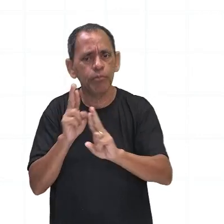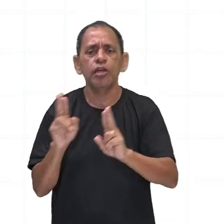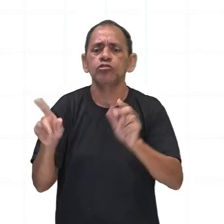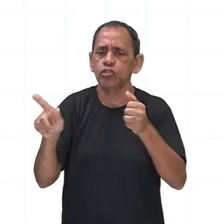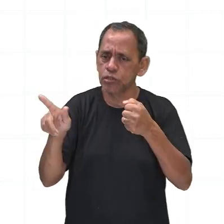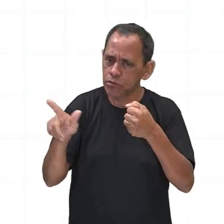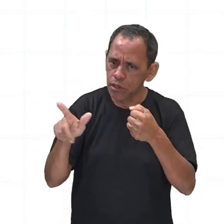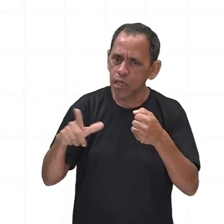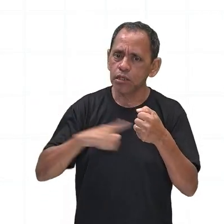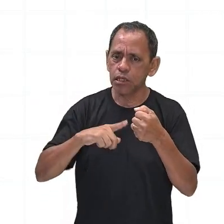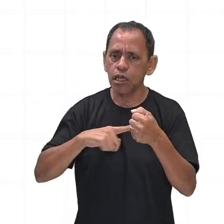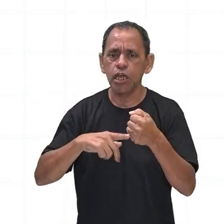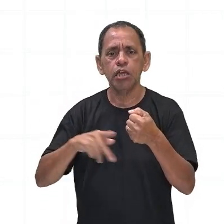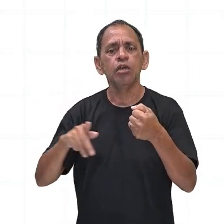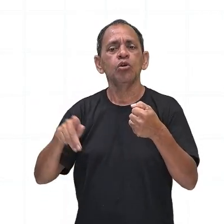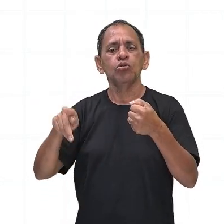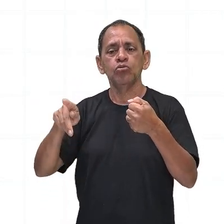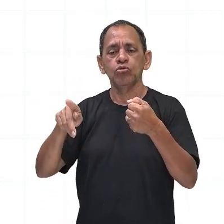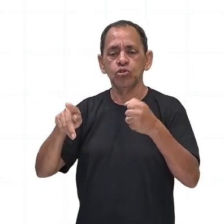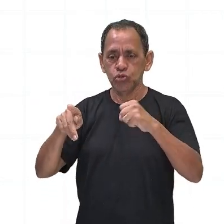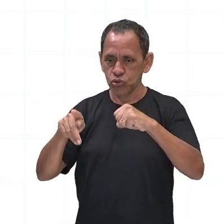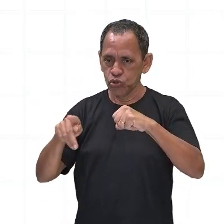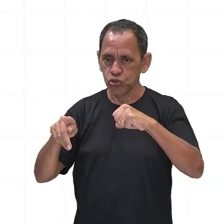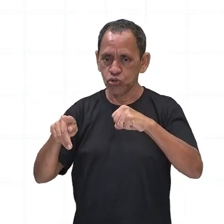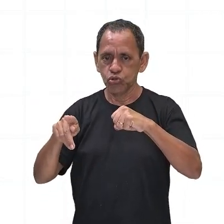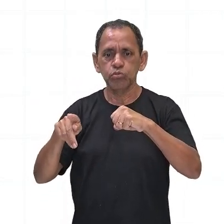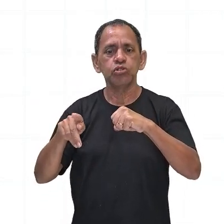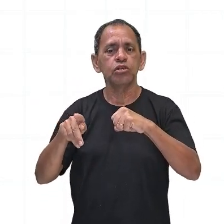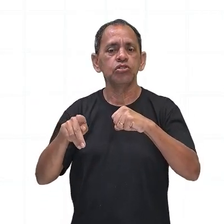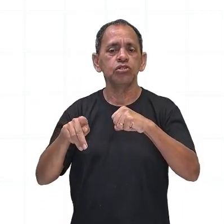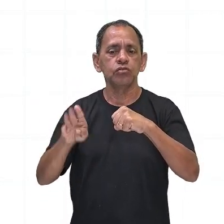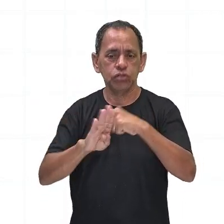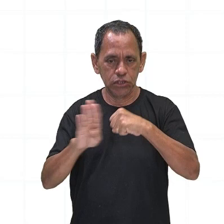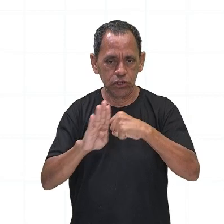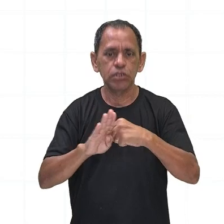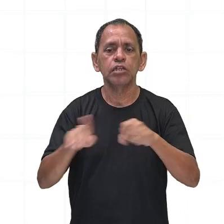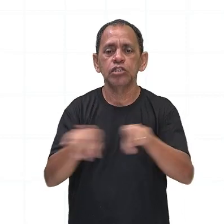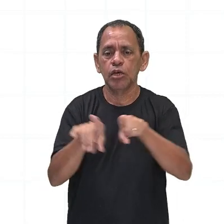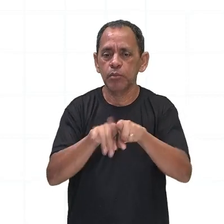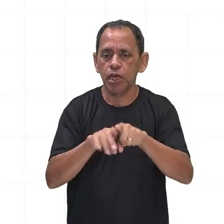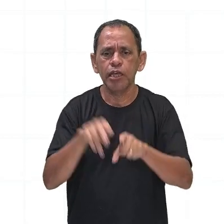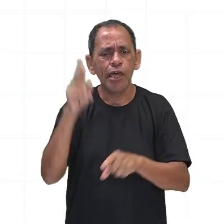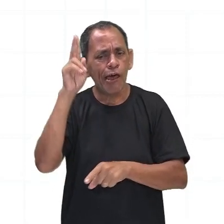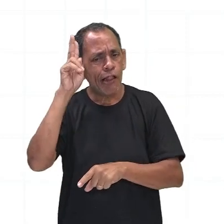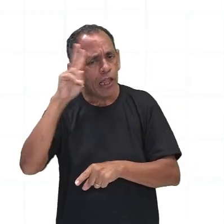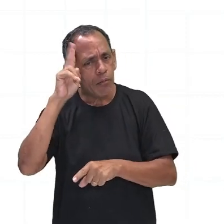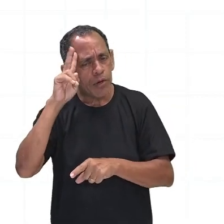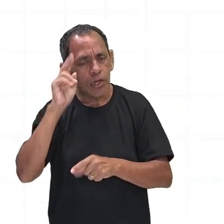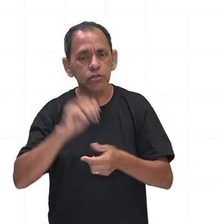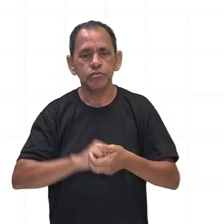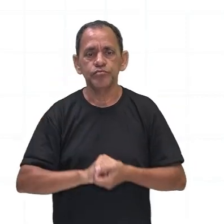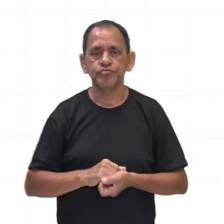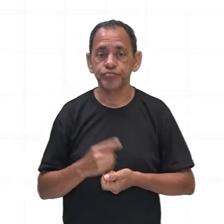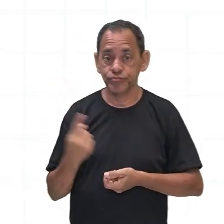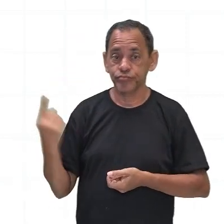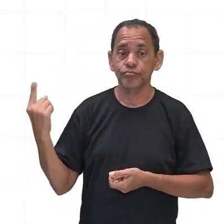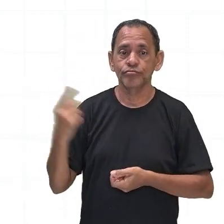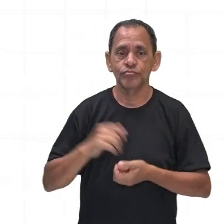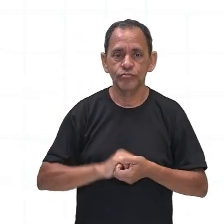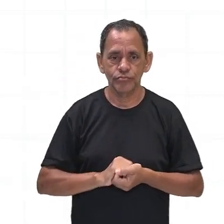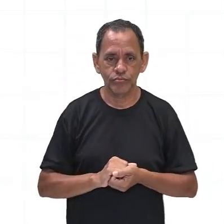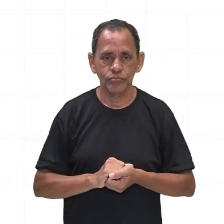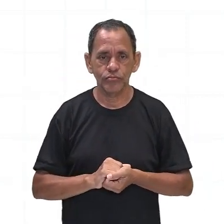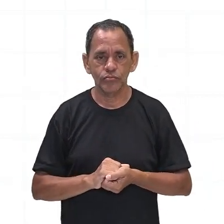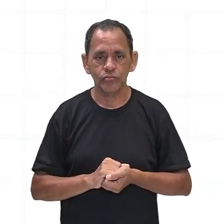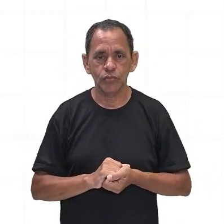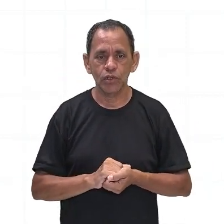muito próxima, ok? Então, vamos seguir relembrando aí, retomando alguns conceitos. colocando aí para vocês nesse